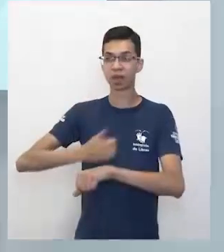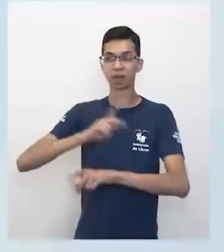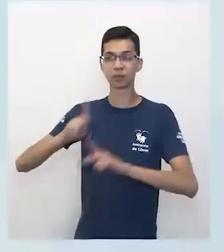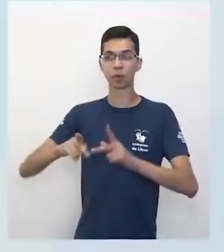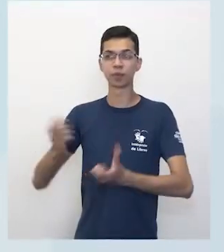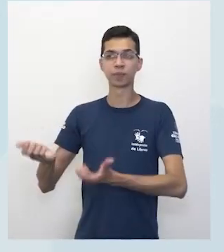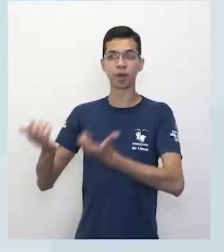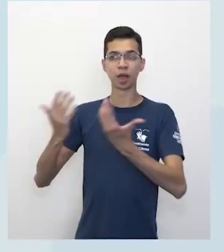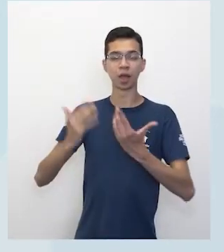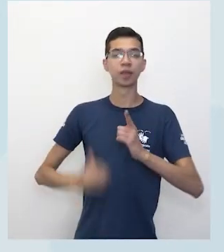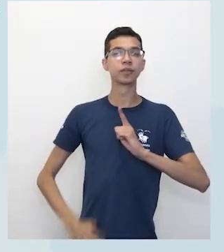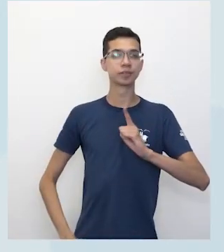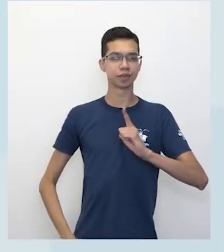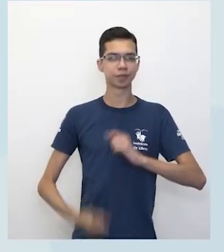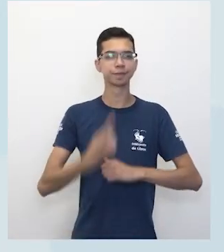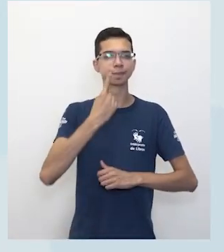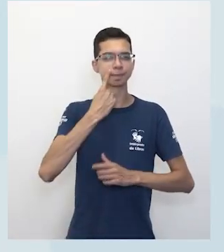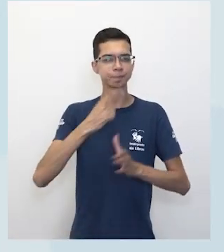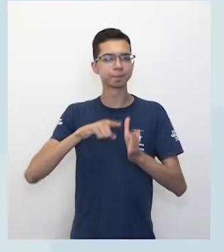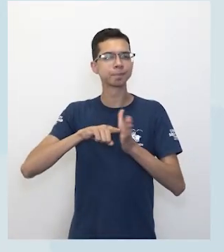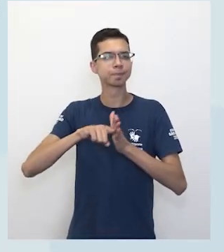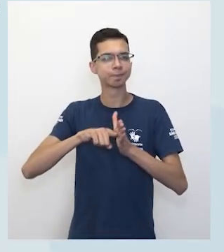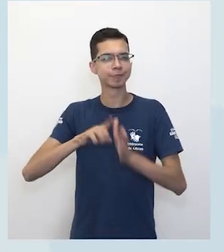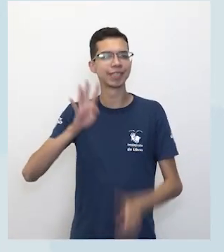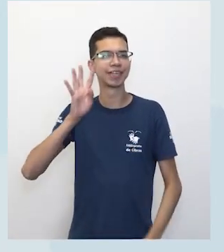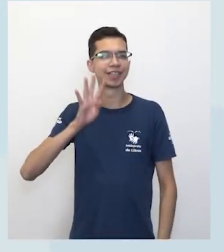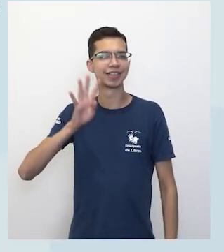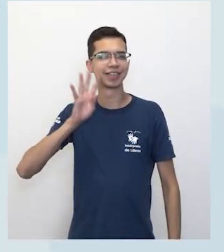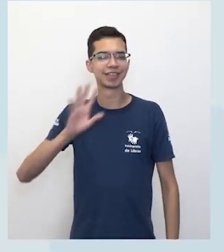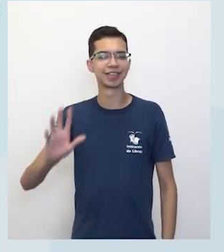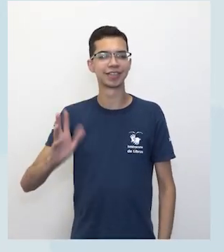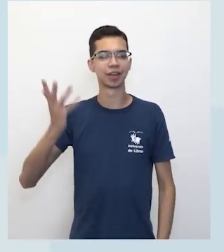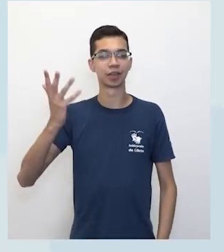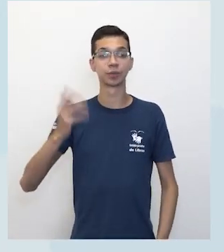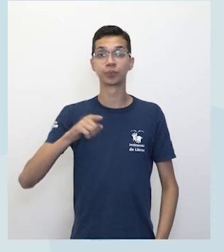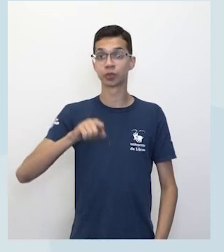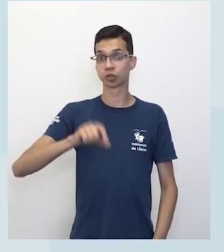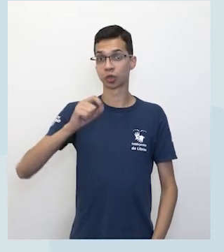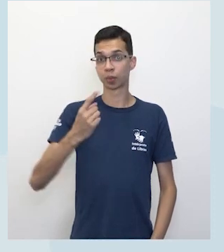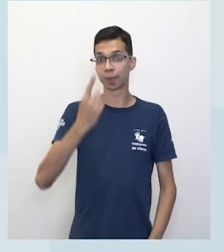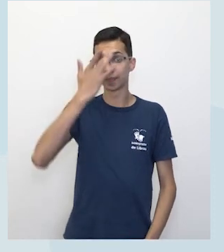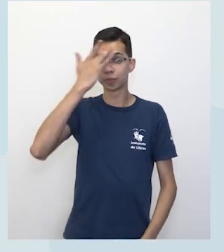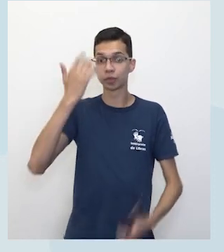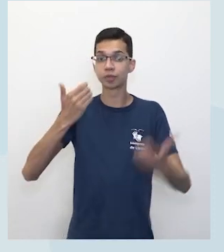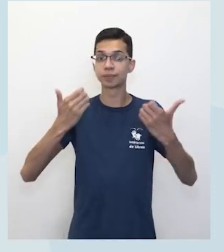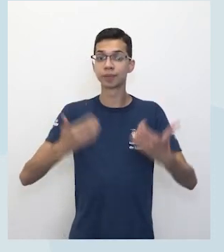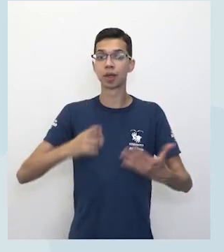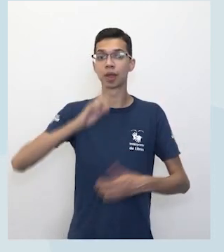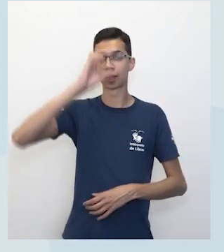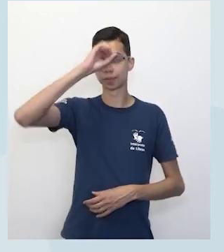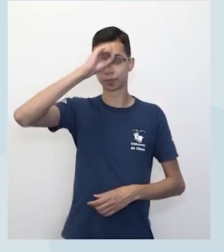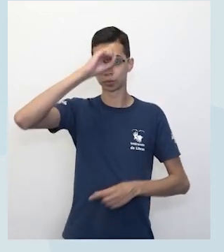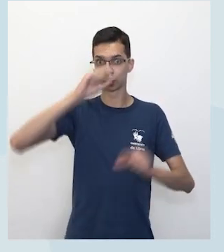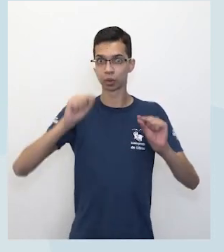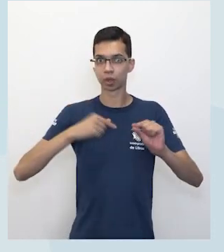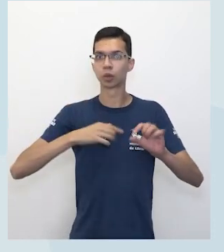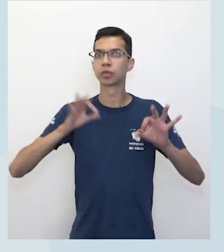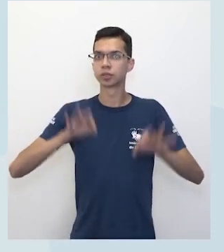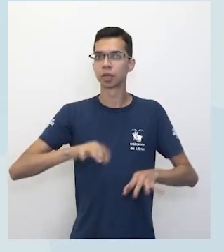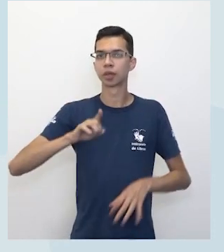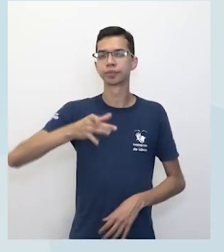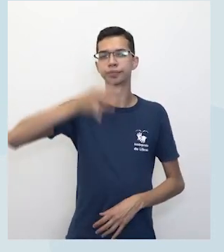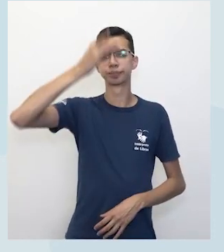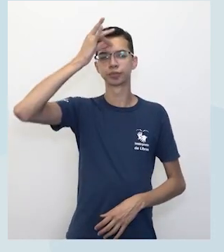muito legal acontecendo. Então, escolha uma pessoa para explicar o que você aprendeu, que eu tenho certeza que vai entrar na sua mente. E a história